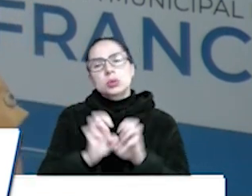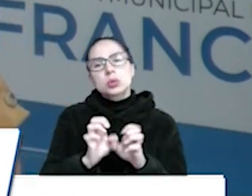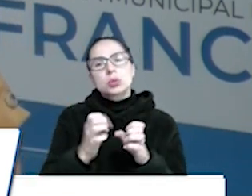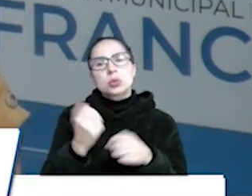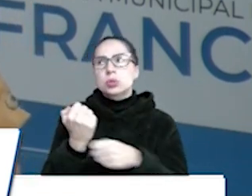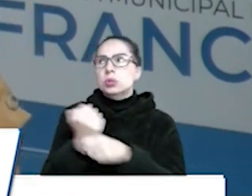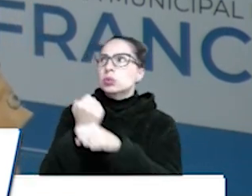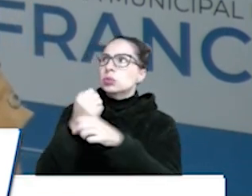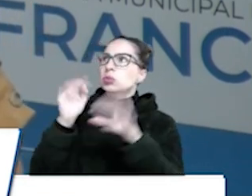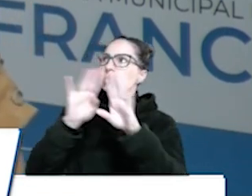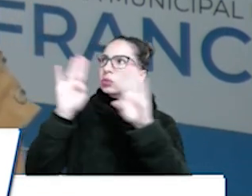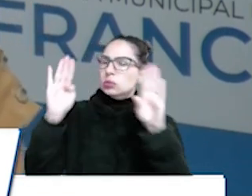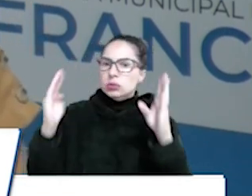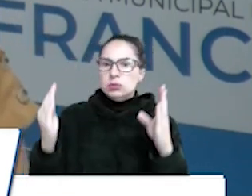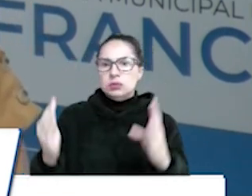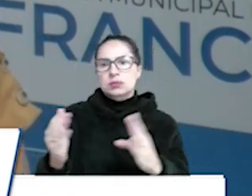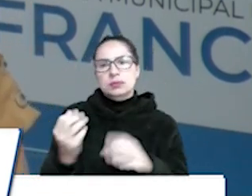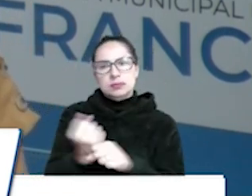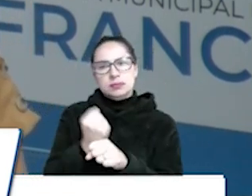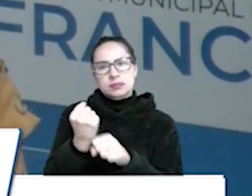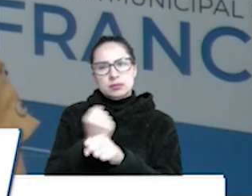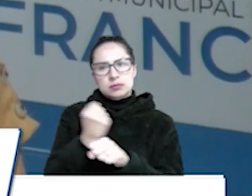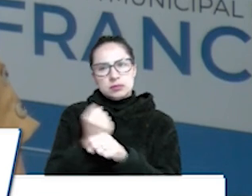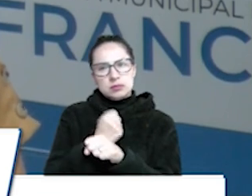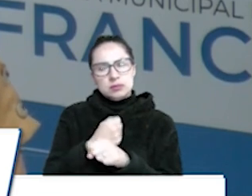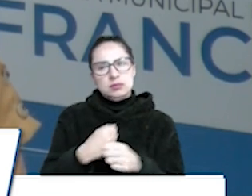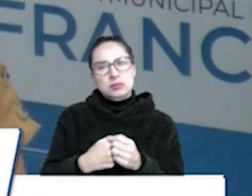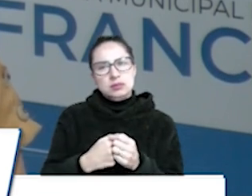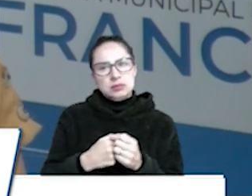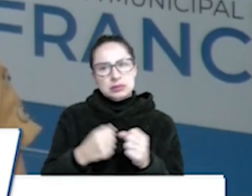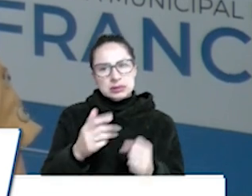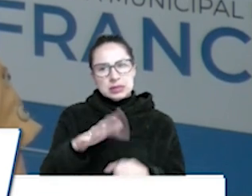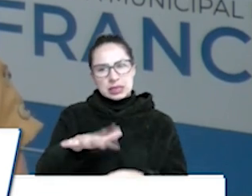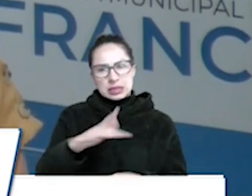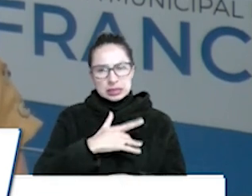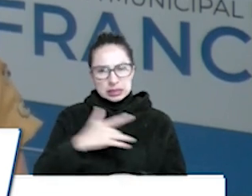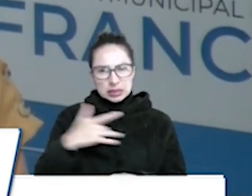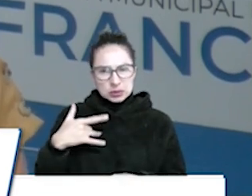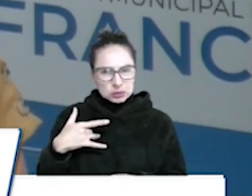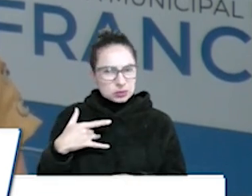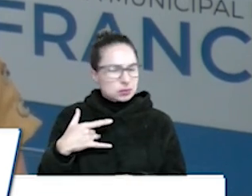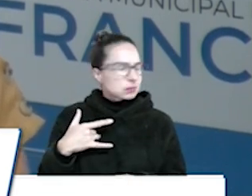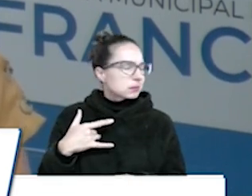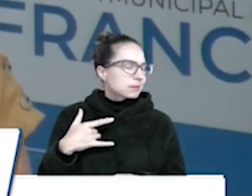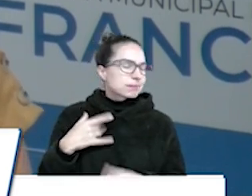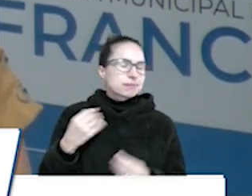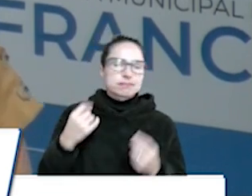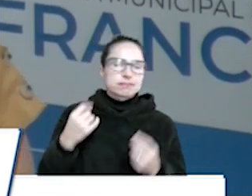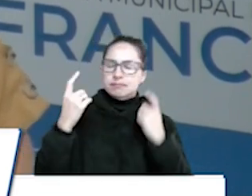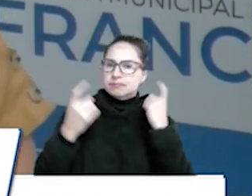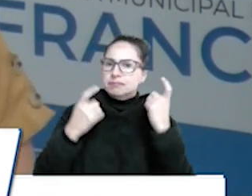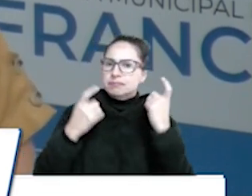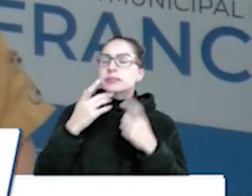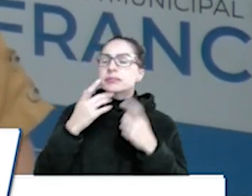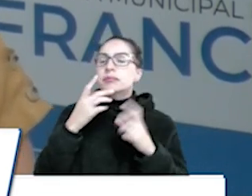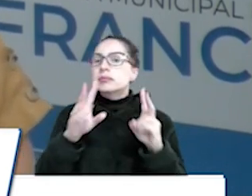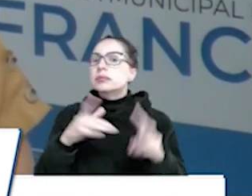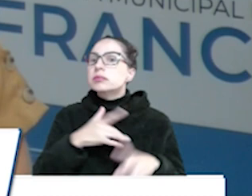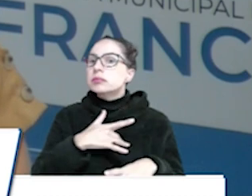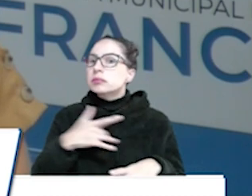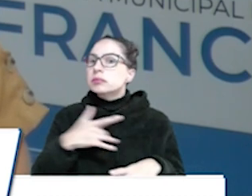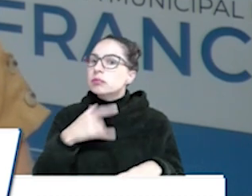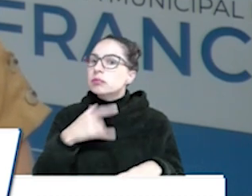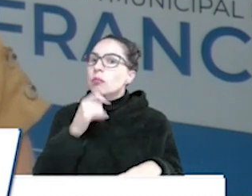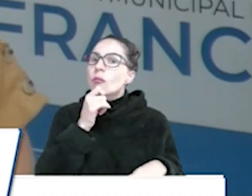né, de construção da saúde estão muito preocupantes. Eu falo da saúde porque a gente ainda não terminou de